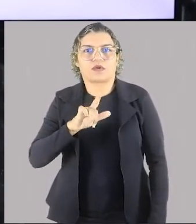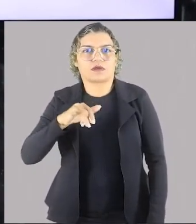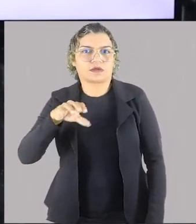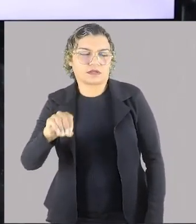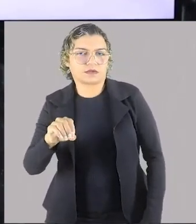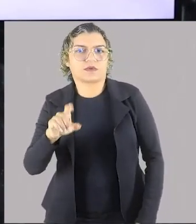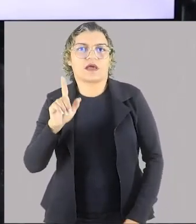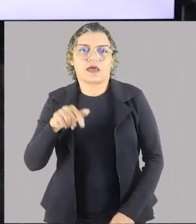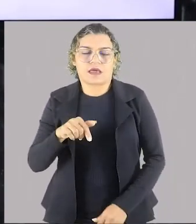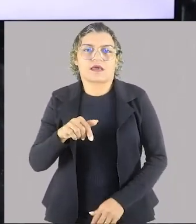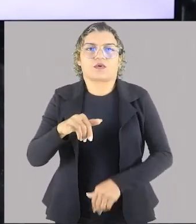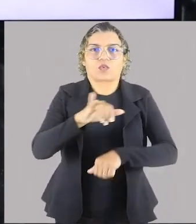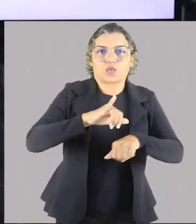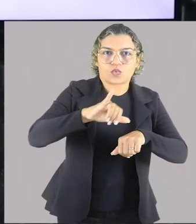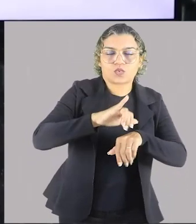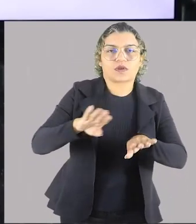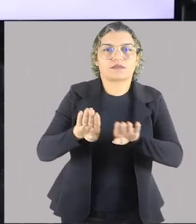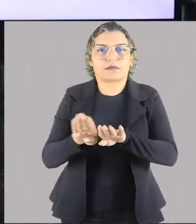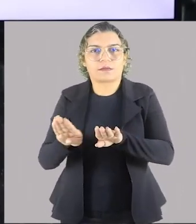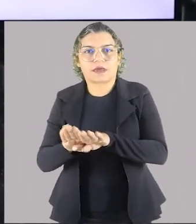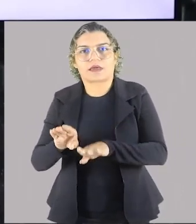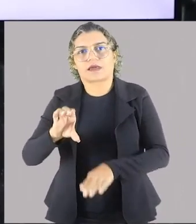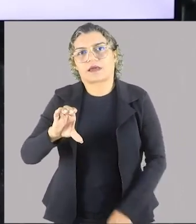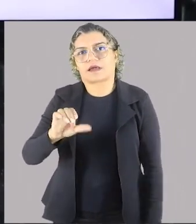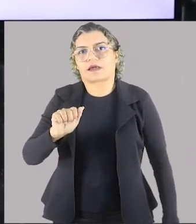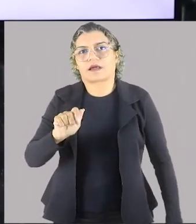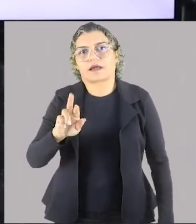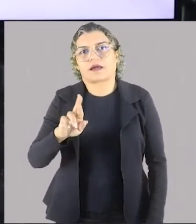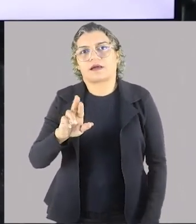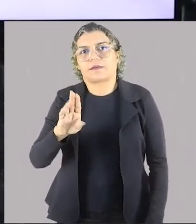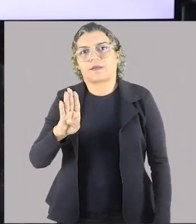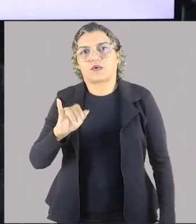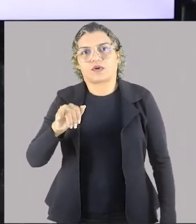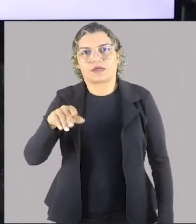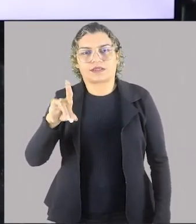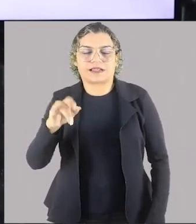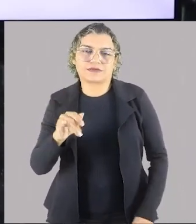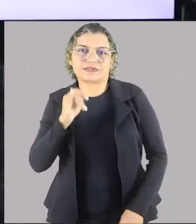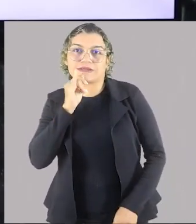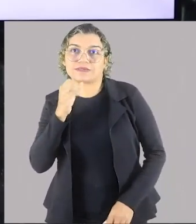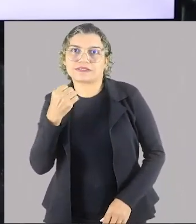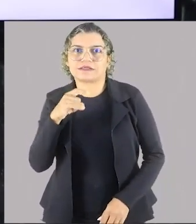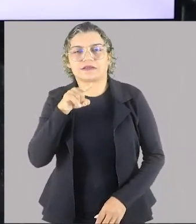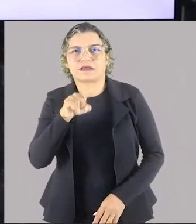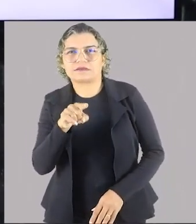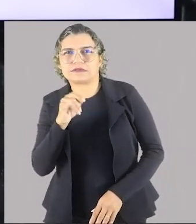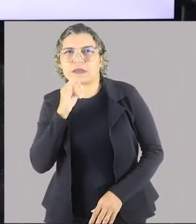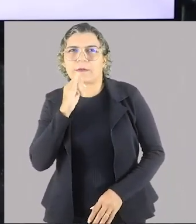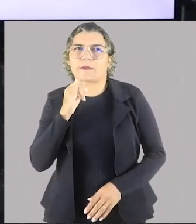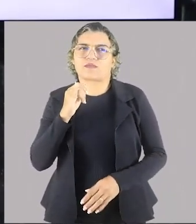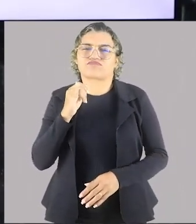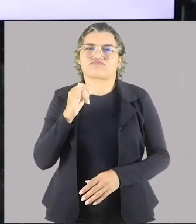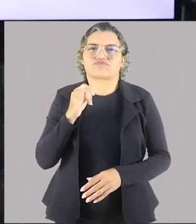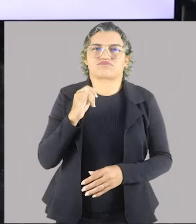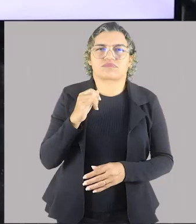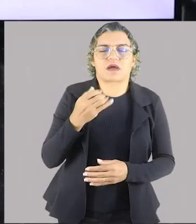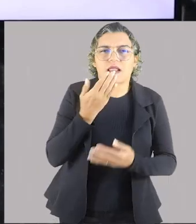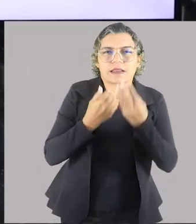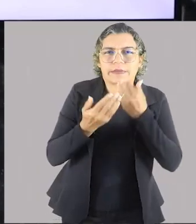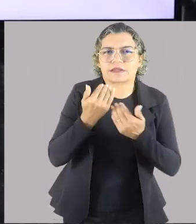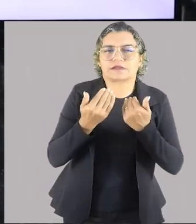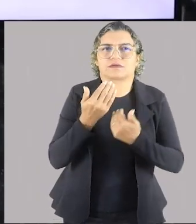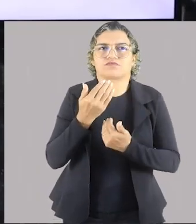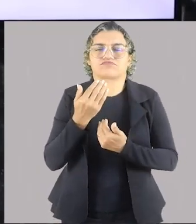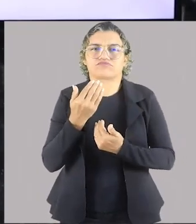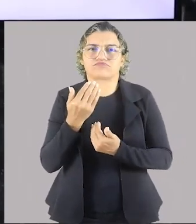são gordura e carboidratos. Isso vem de uma alimentação desregulada. Esse indivíduo ele consome muito carboidrato, ele consome